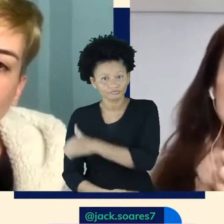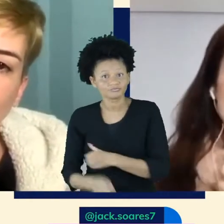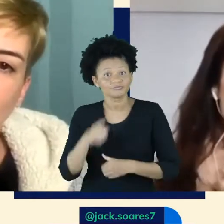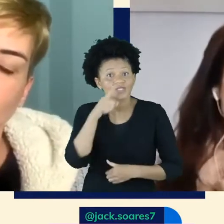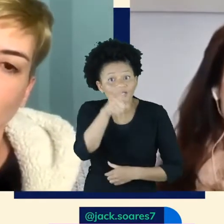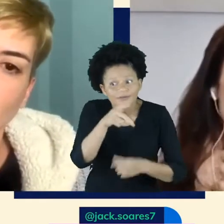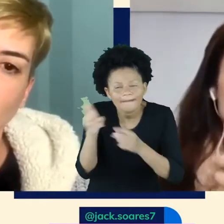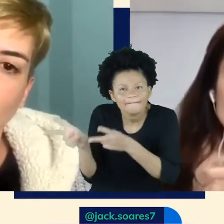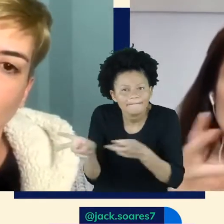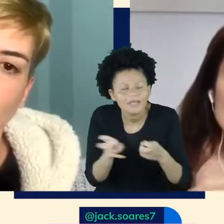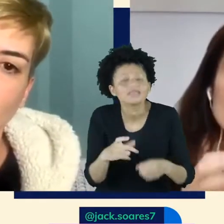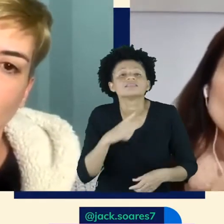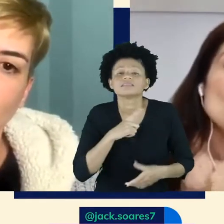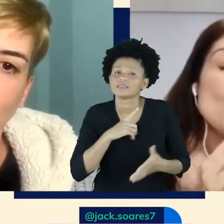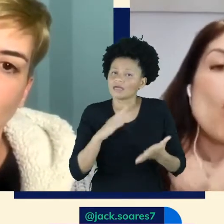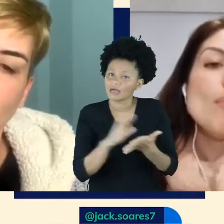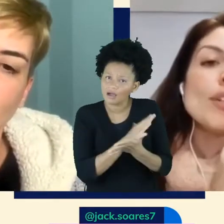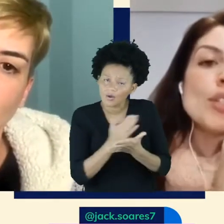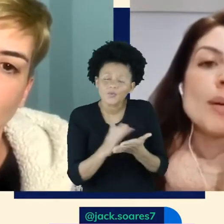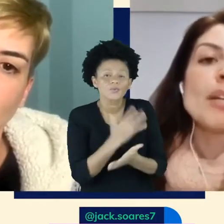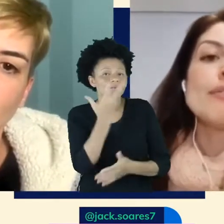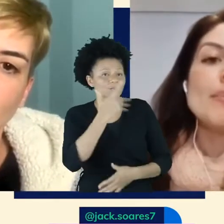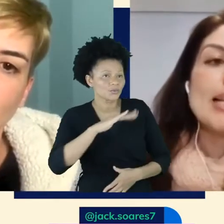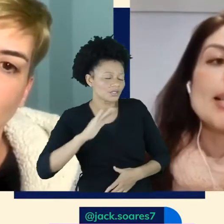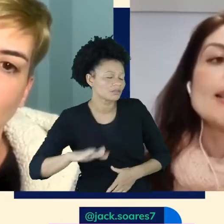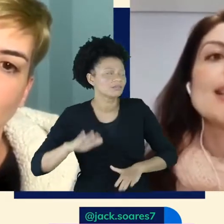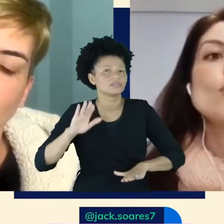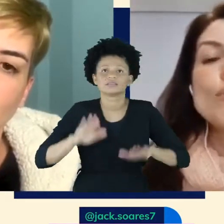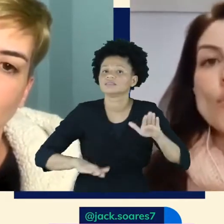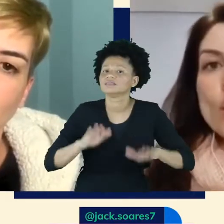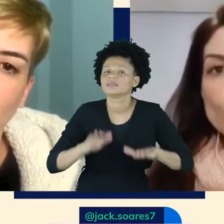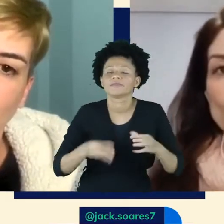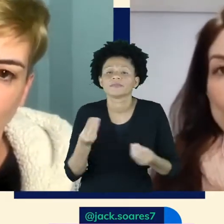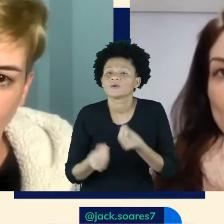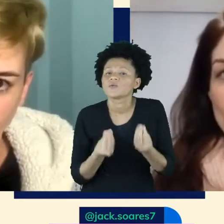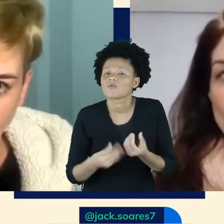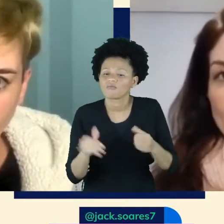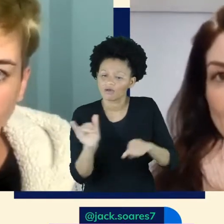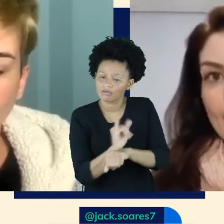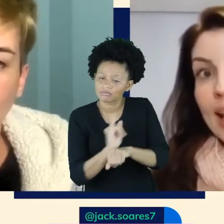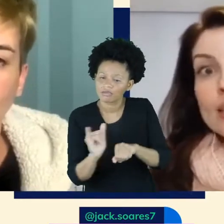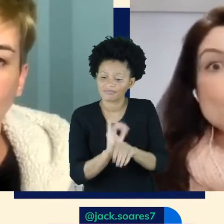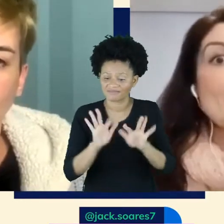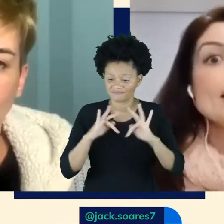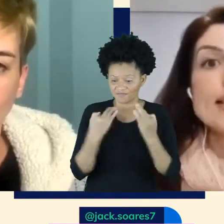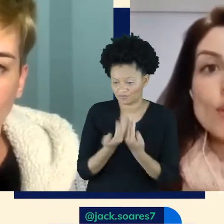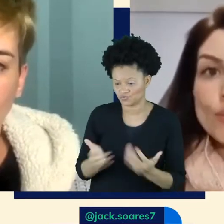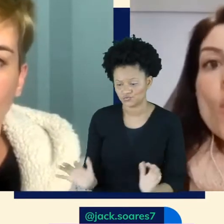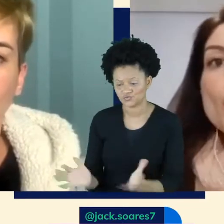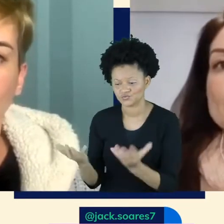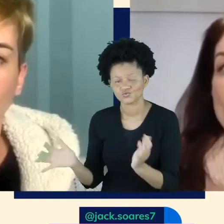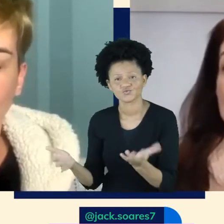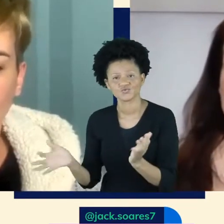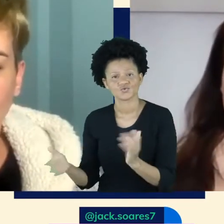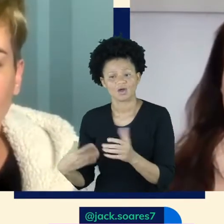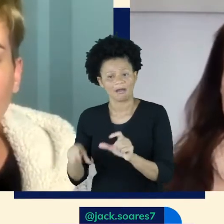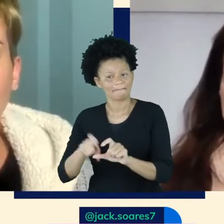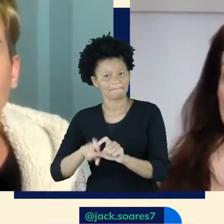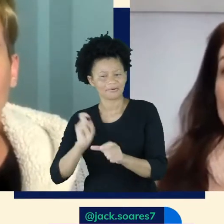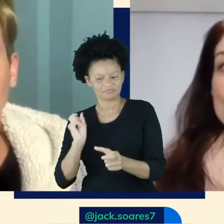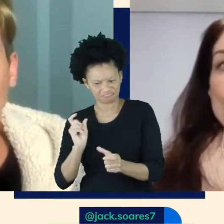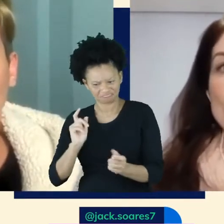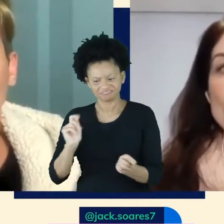crianças que, dependendo de como a dinâmica familiar incentivou a autonomia, elas mais cedo vão começar a fazer